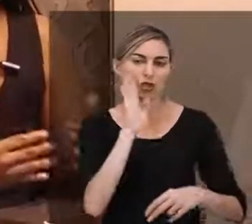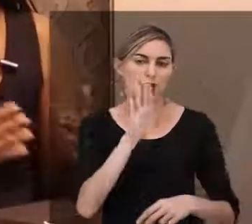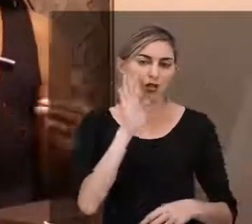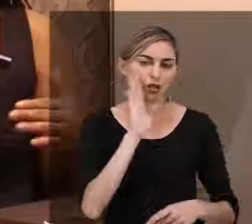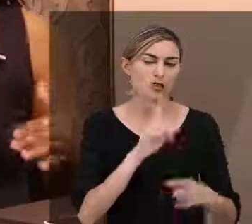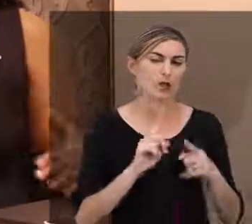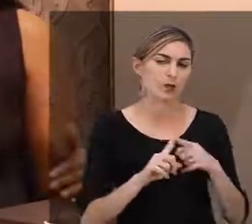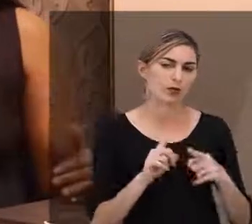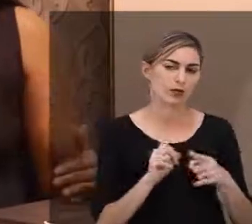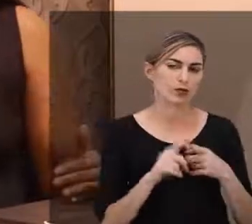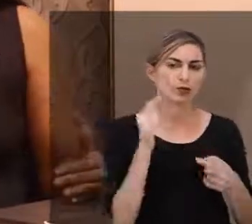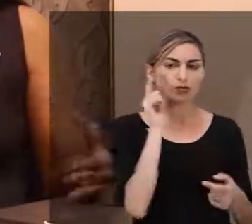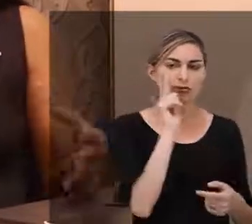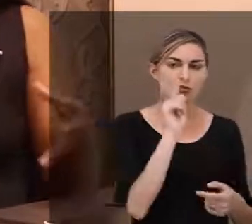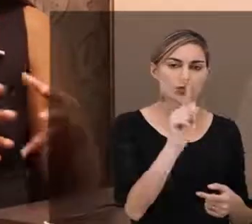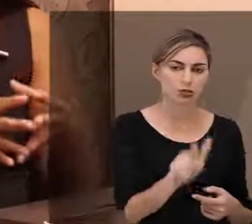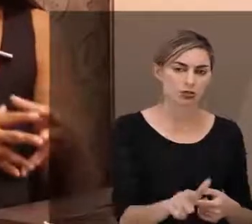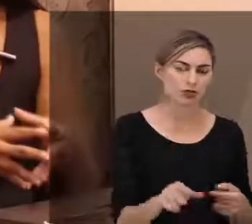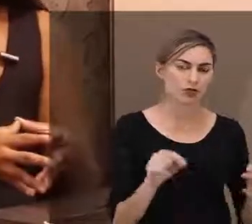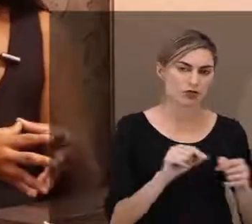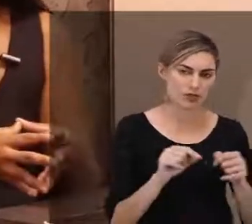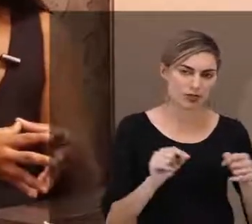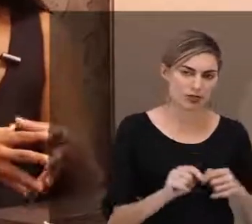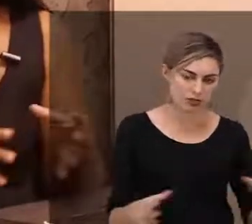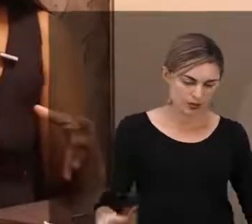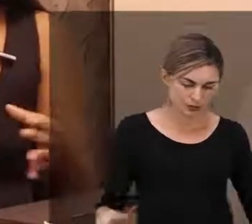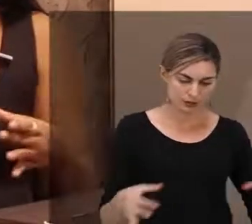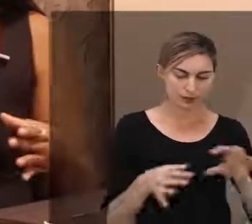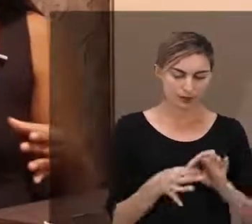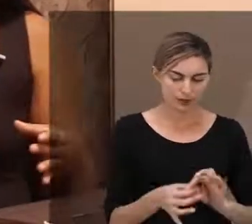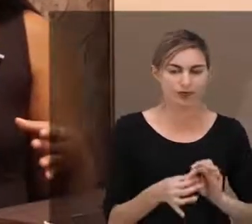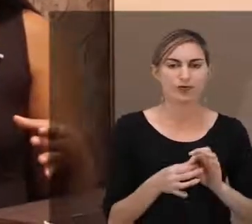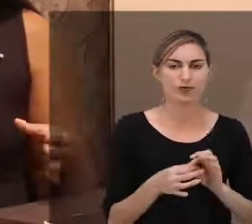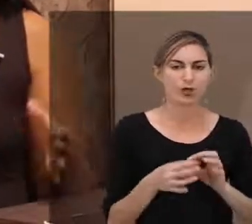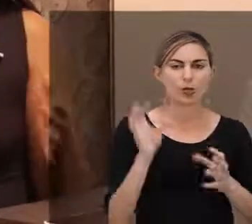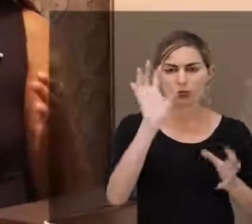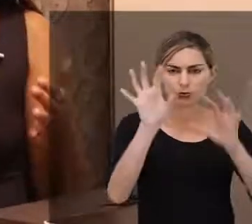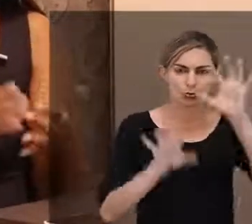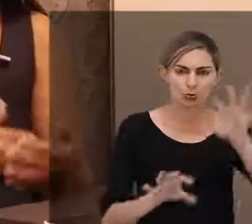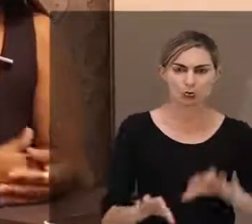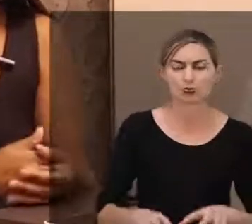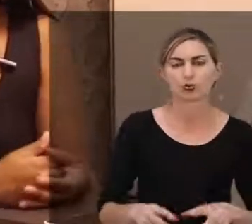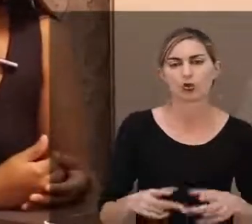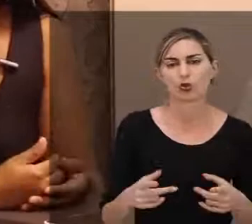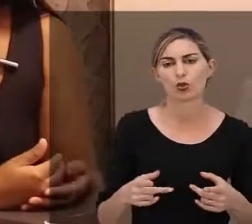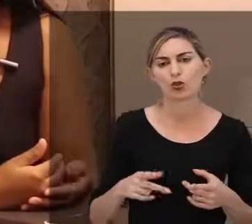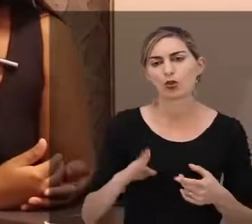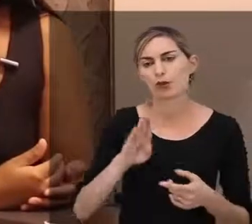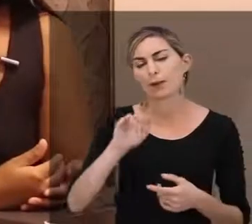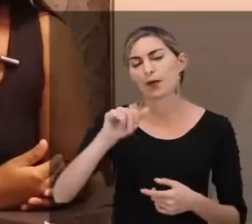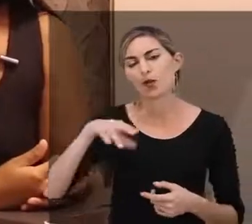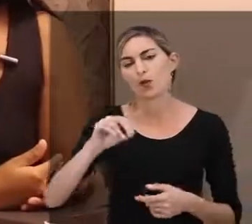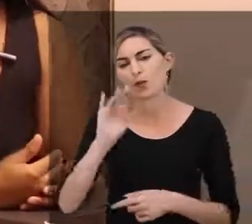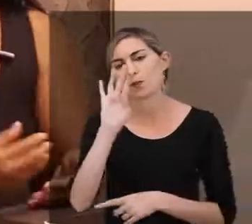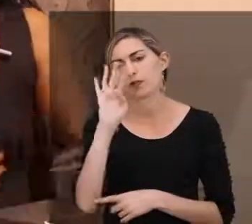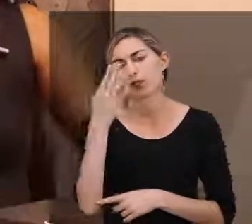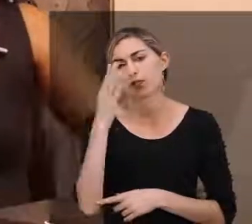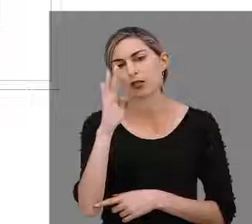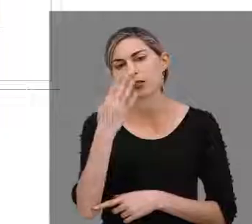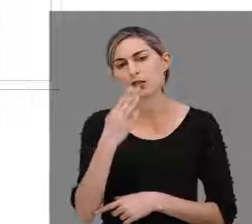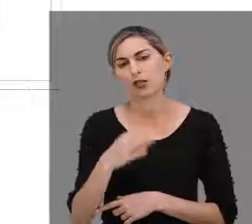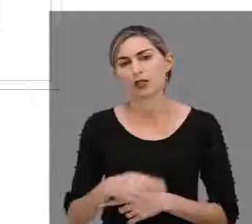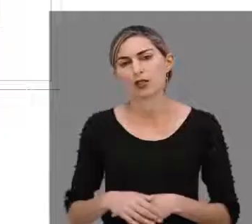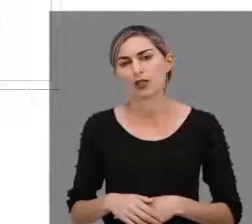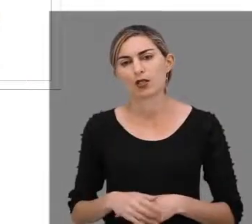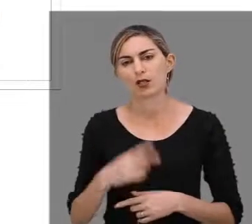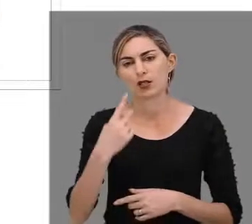porque a gente conseguiu fazer essa integração com o mobiliário. A gente utilizou um biombo de madeira. Perfeito. Né?